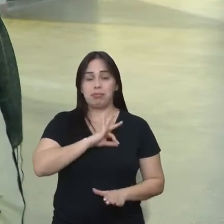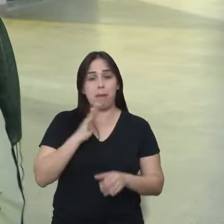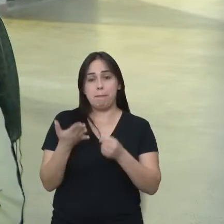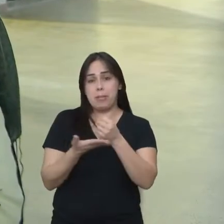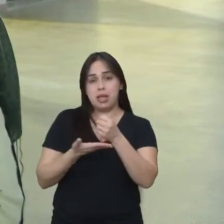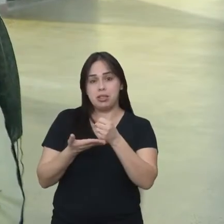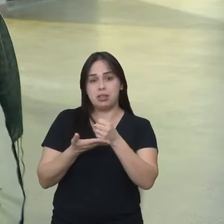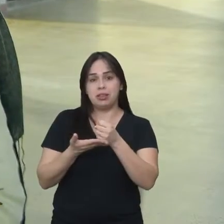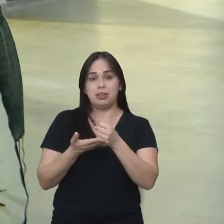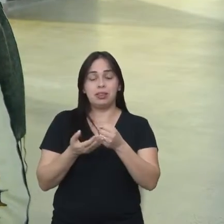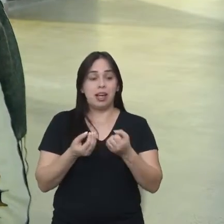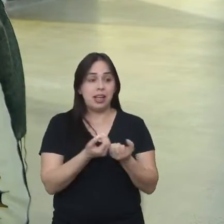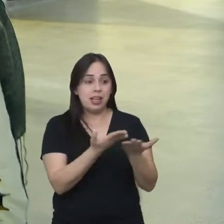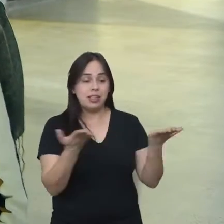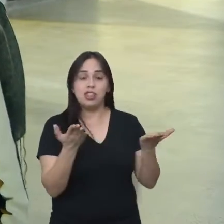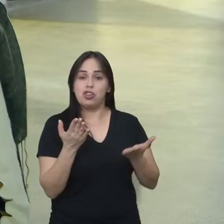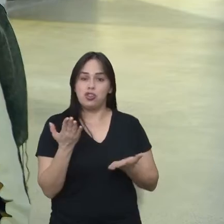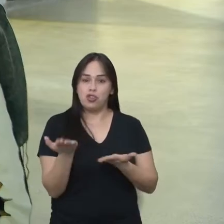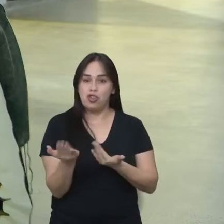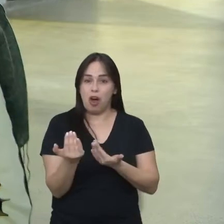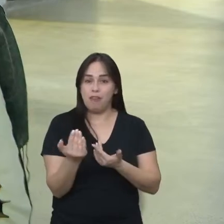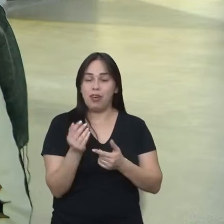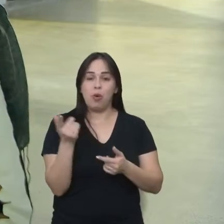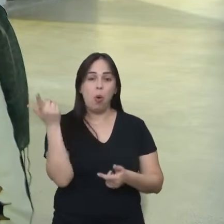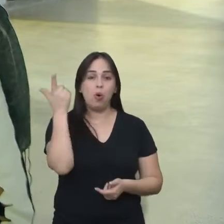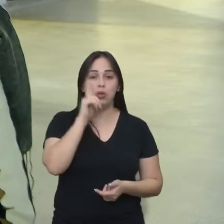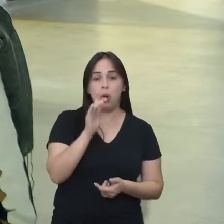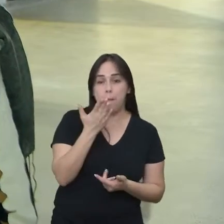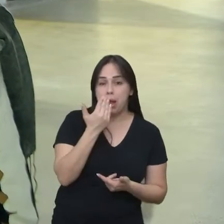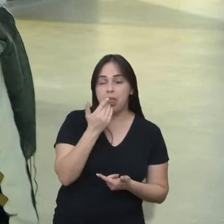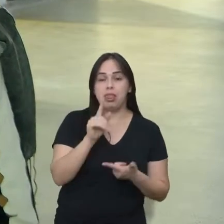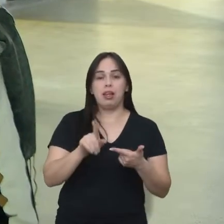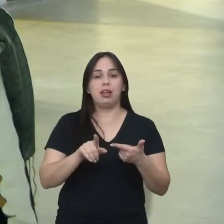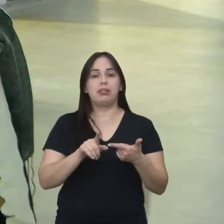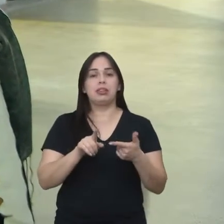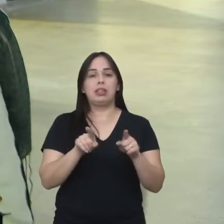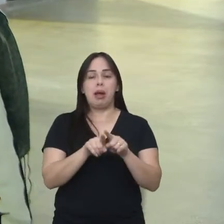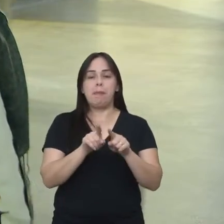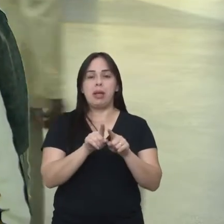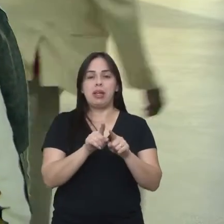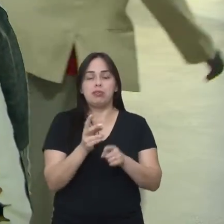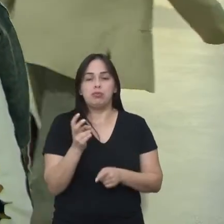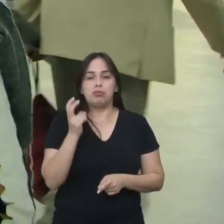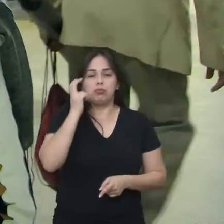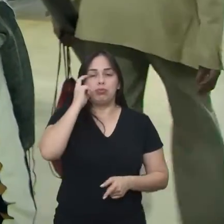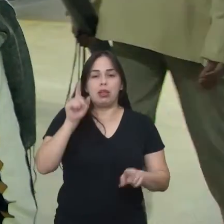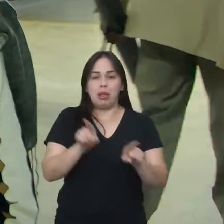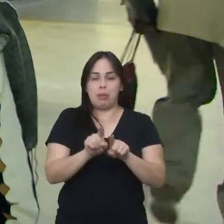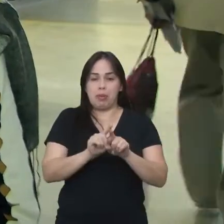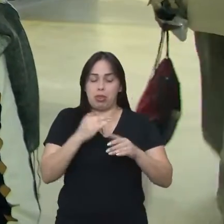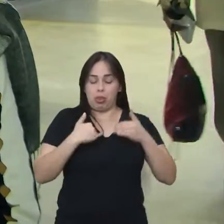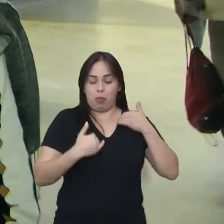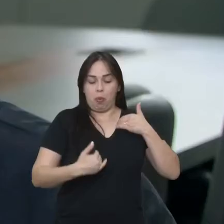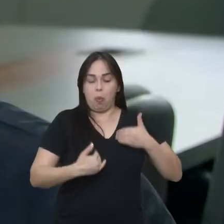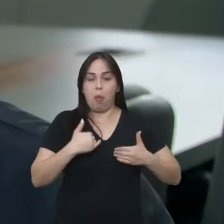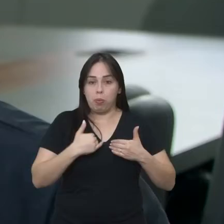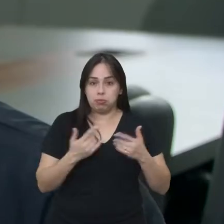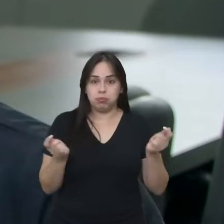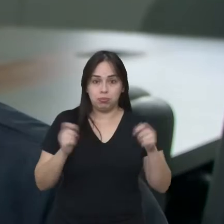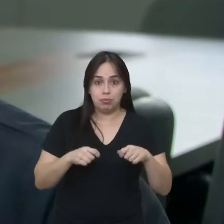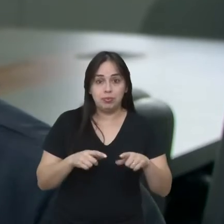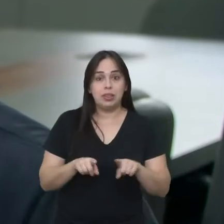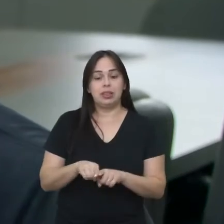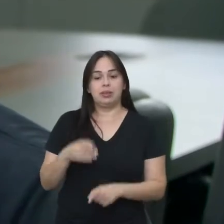uma renda básica para que essa juventude possa comer, possa se alimentar na alma e no corpo.